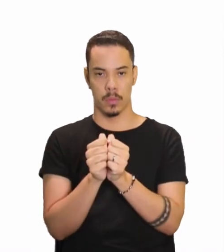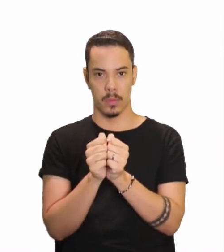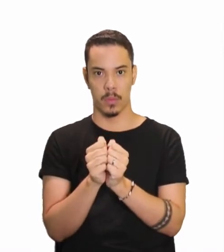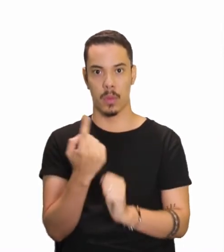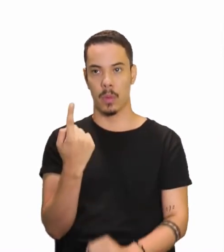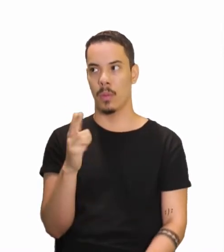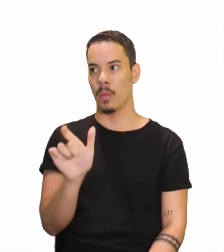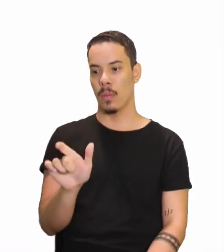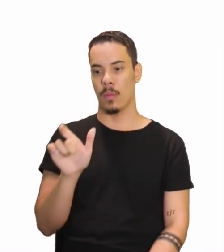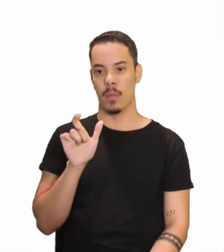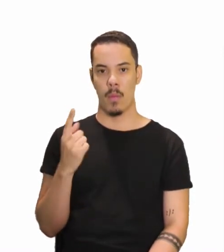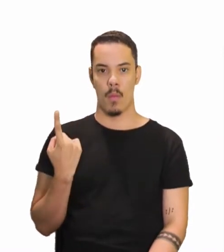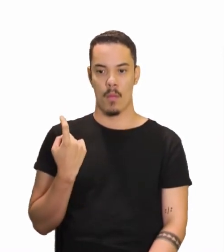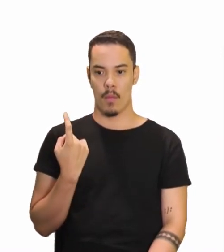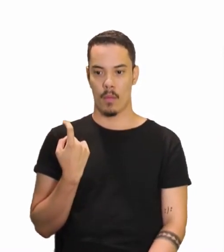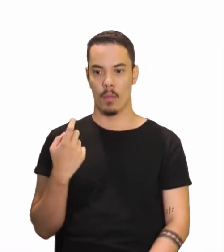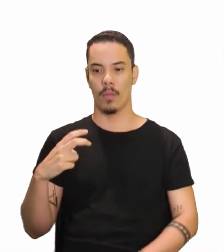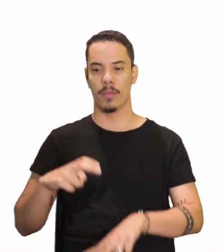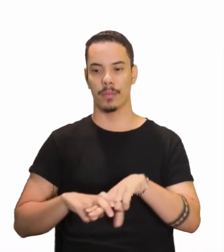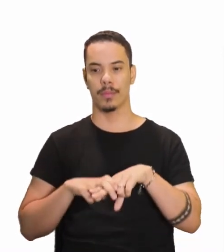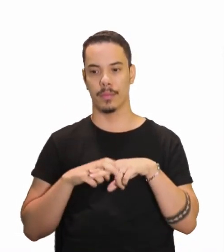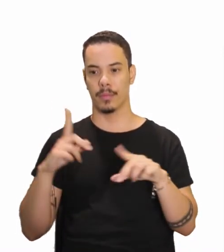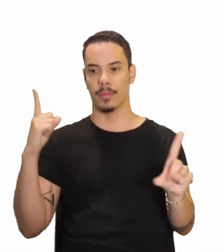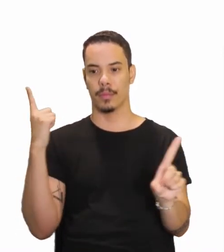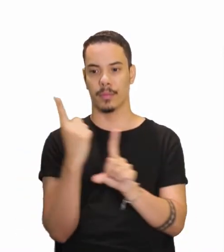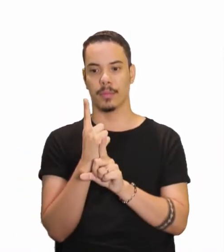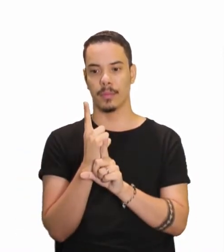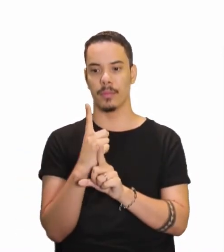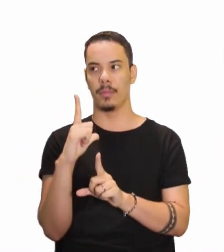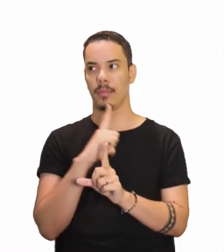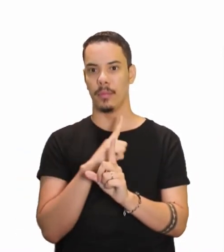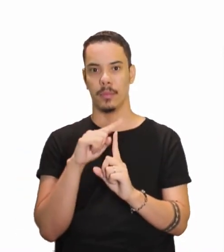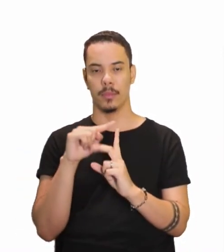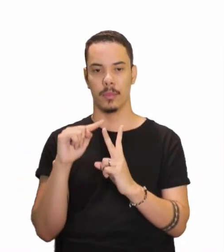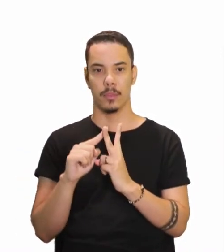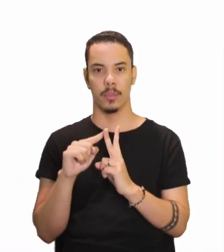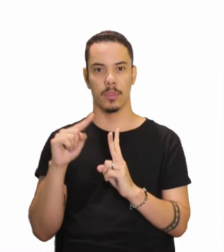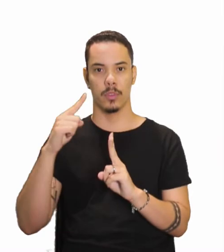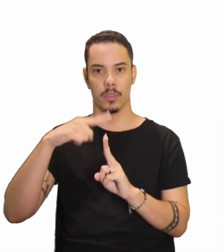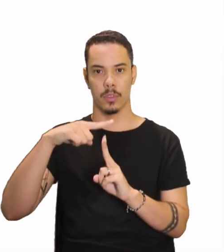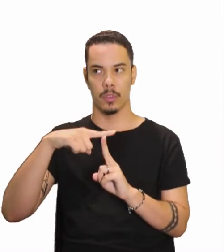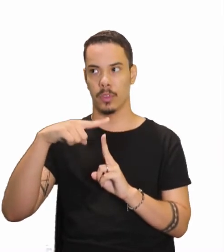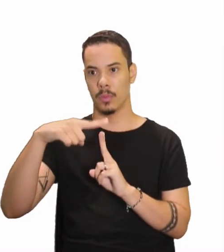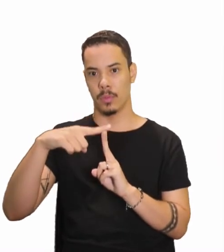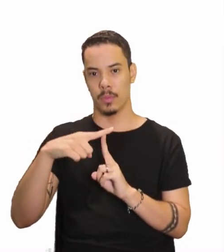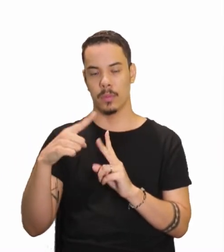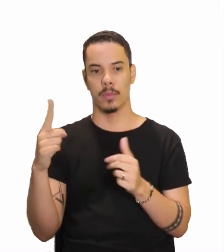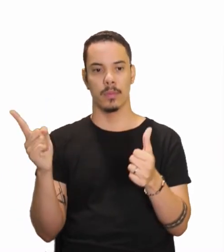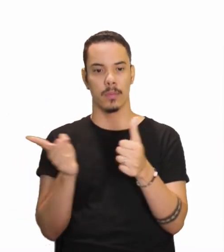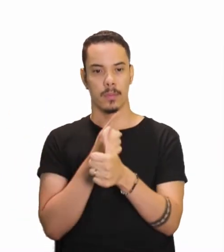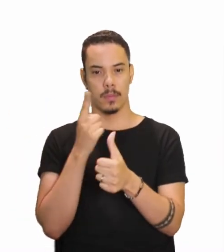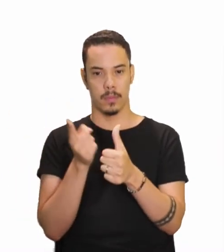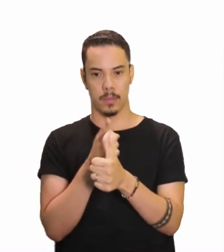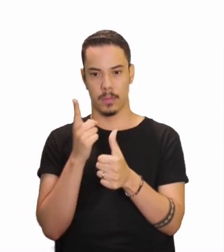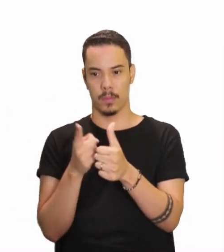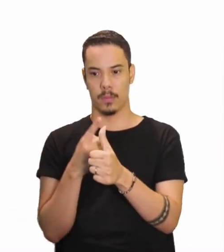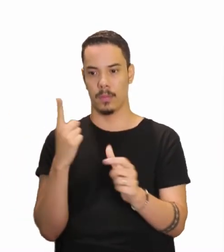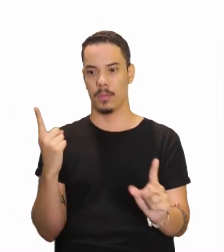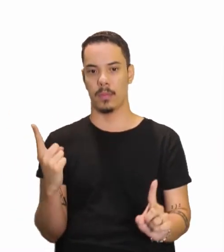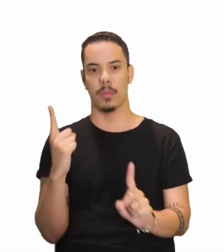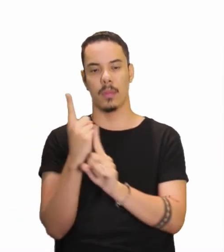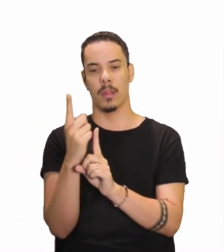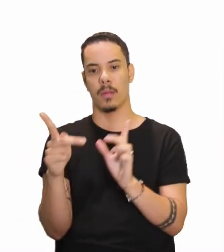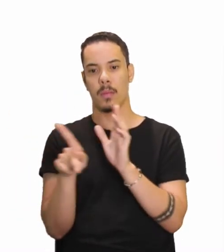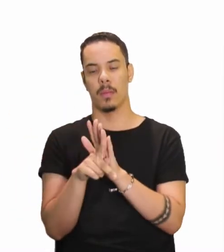uma palavra, certo? Então, os encontros consonatais, eles têm 2 tipos. Olha que legal. O primeiro é o encontro consonatal